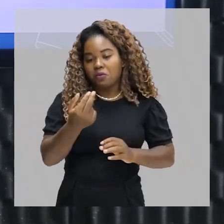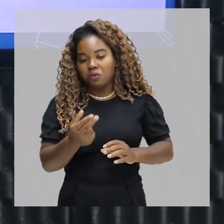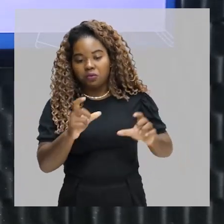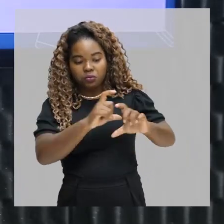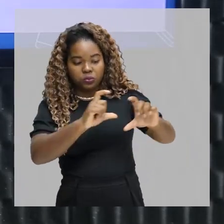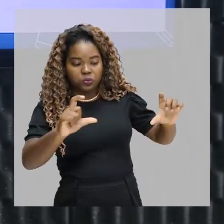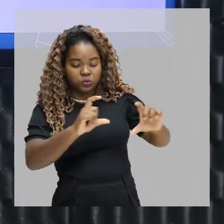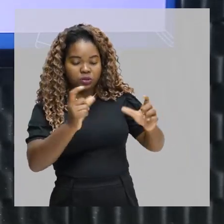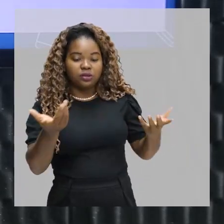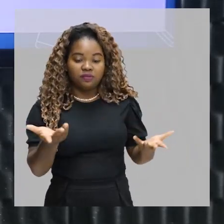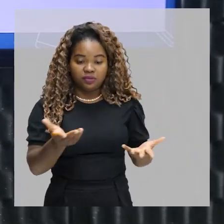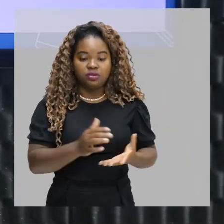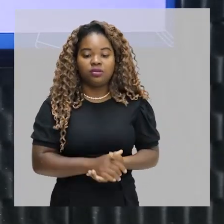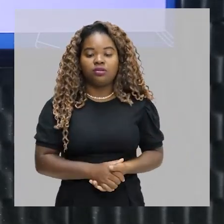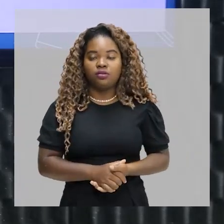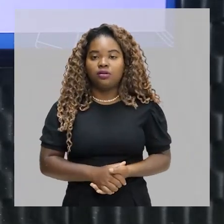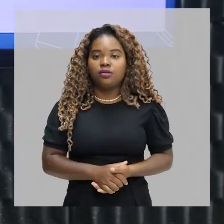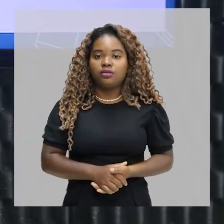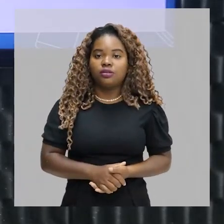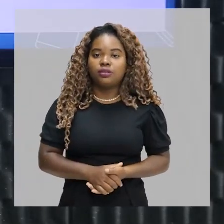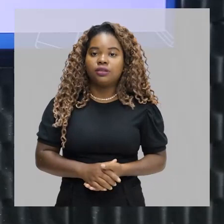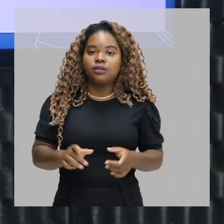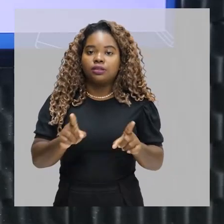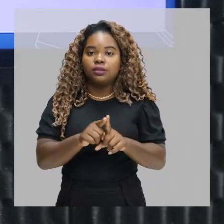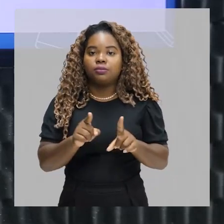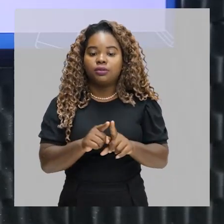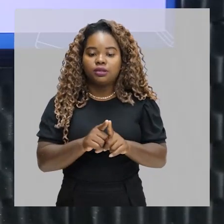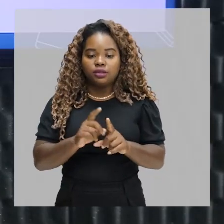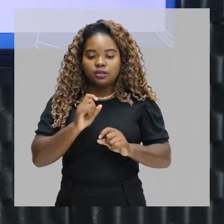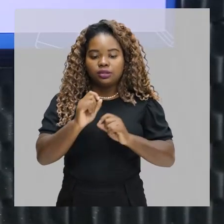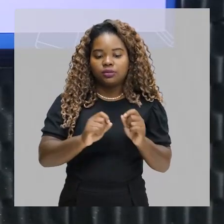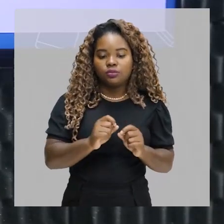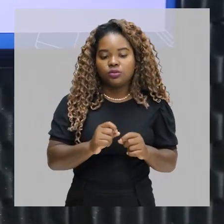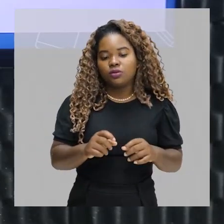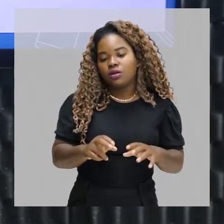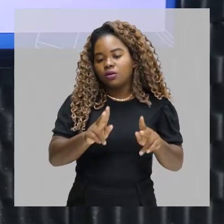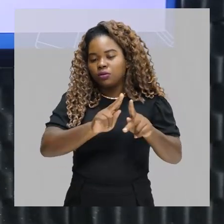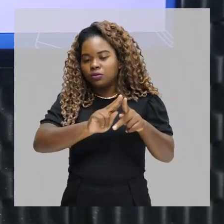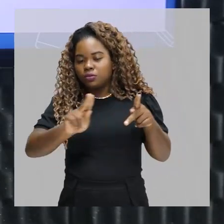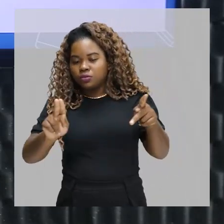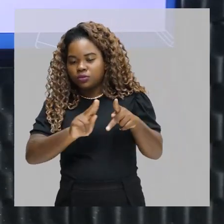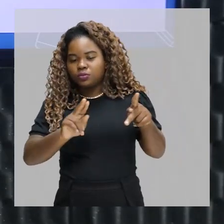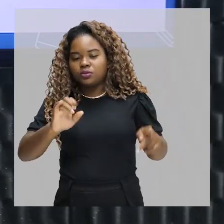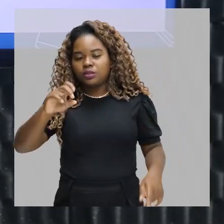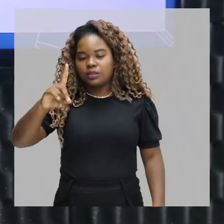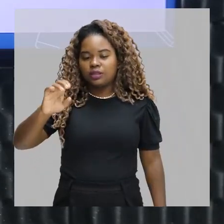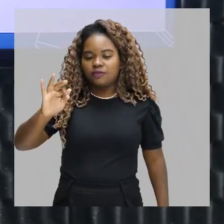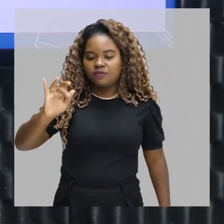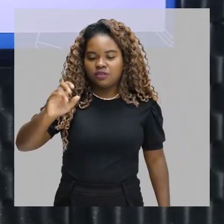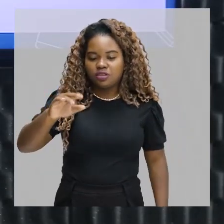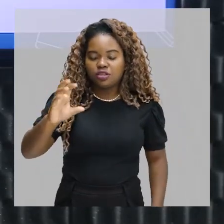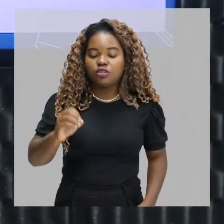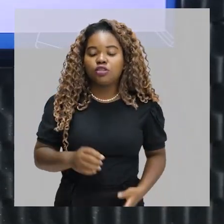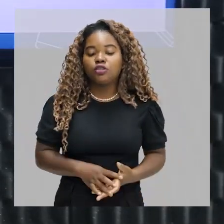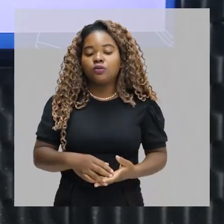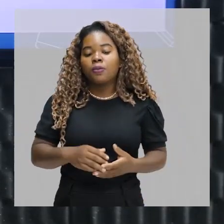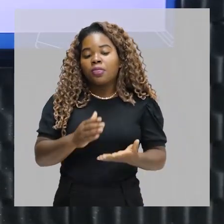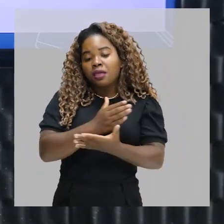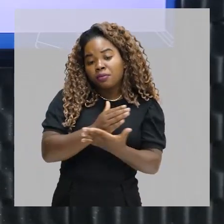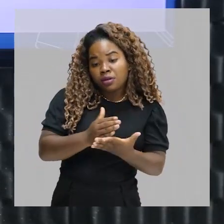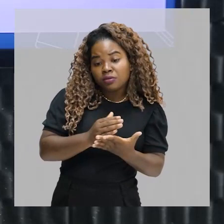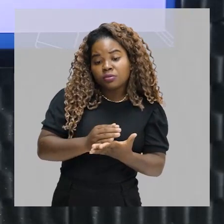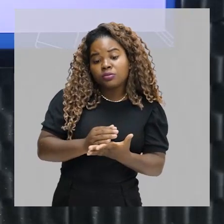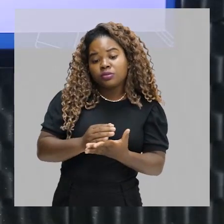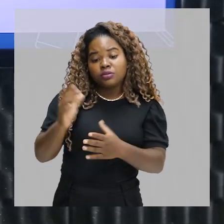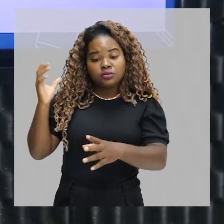naquela situação comunicativa, os pronomes indefinidos e, para começar, eu vou relembrar bem rapidamente